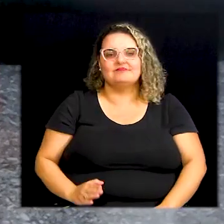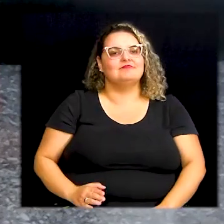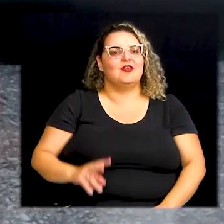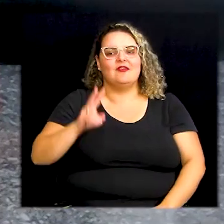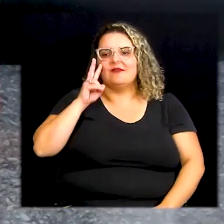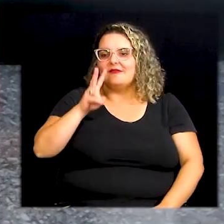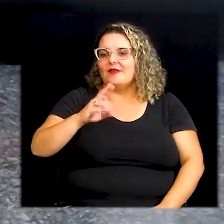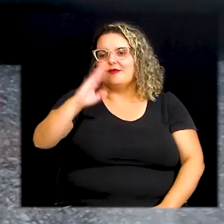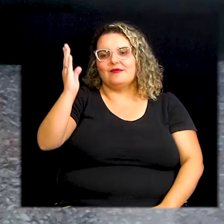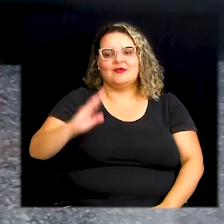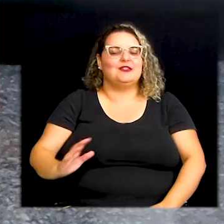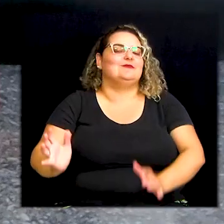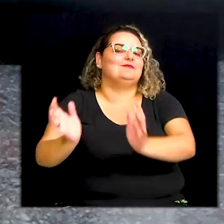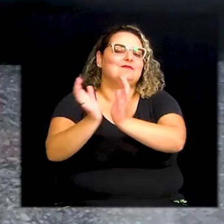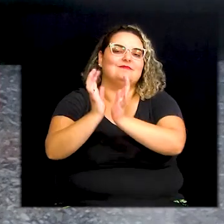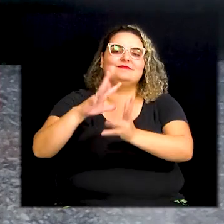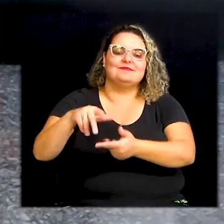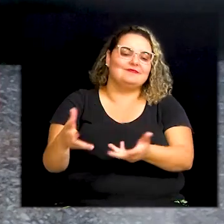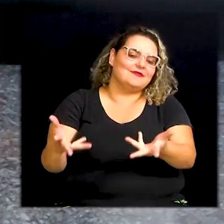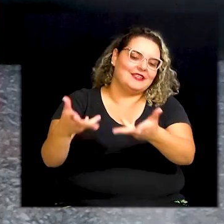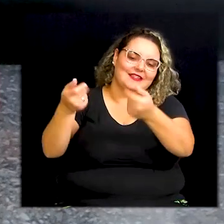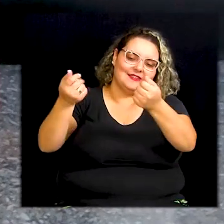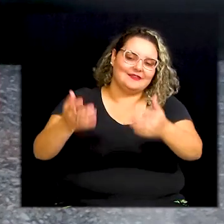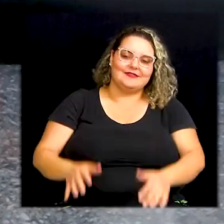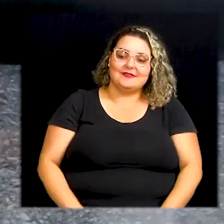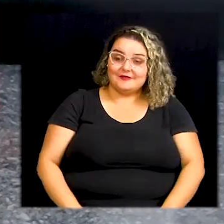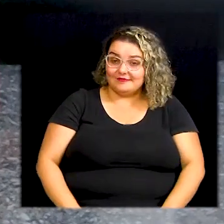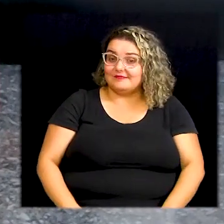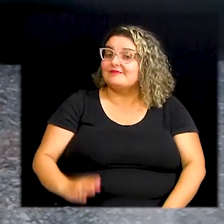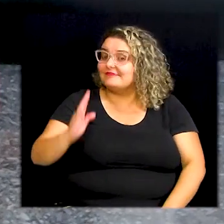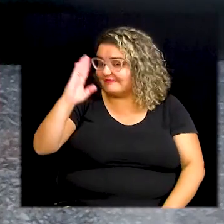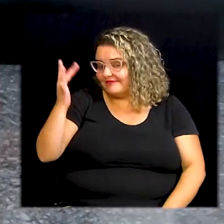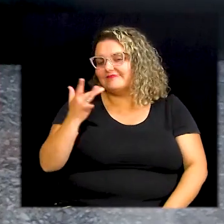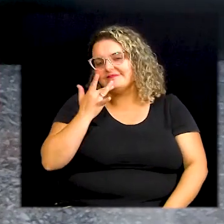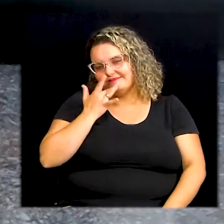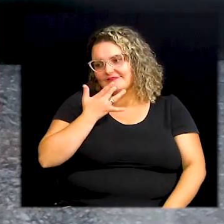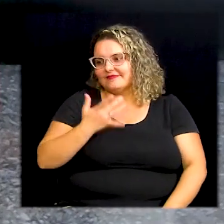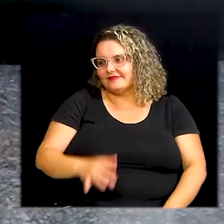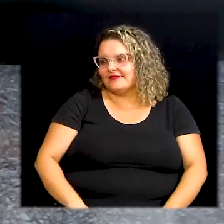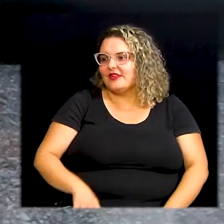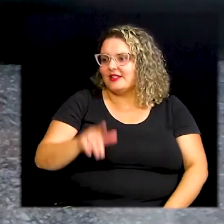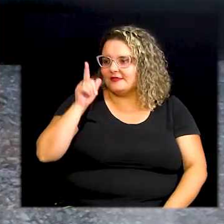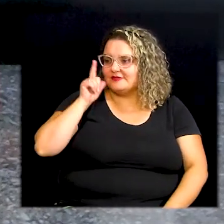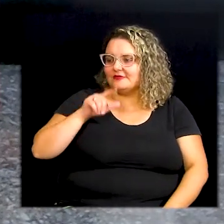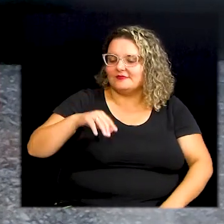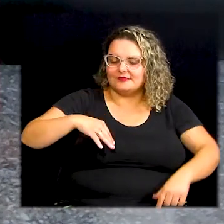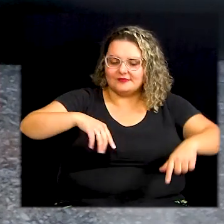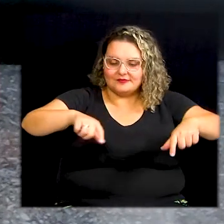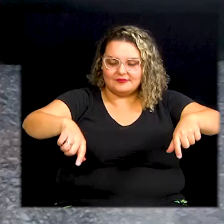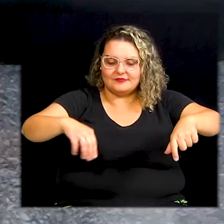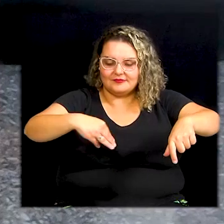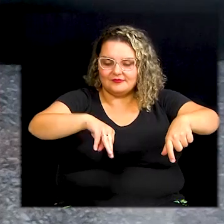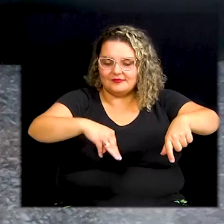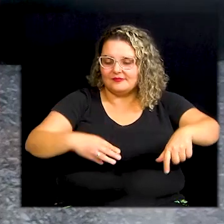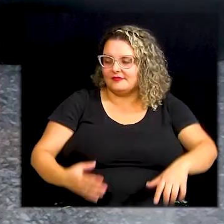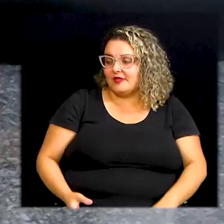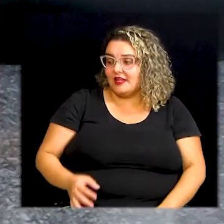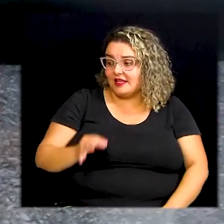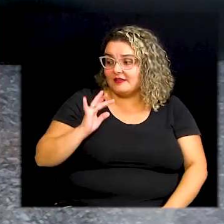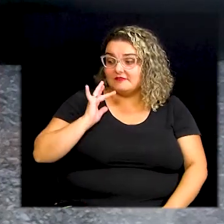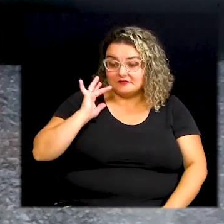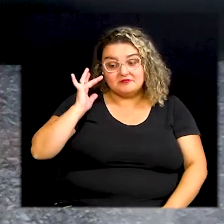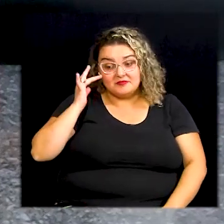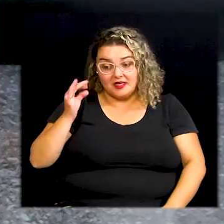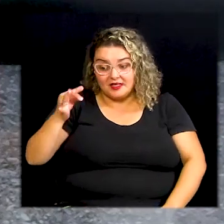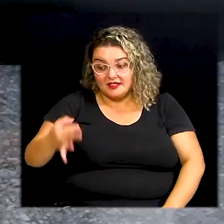ver o Brasil ser campeão da Copa do Mundo é maravilhoso, né? E pra mim o Brasil é o favorito. Conseguiria montar um meio-campo ideal da seleção brasileira, já